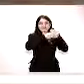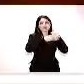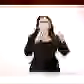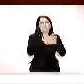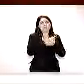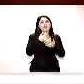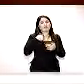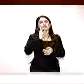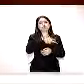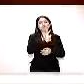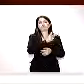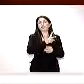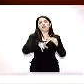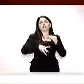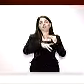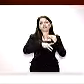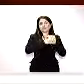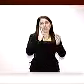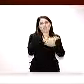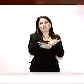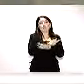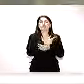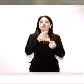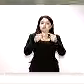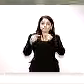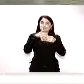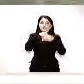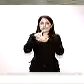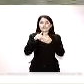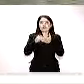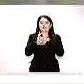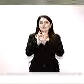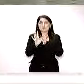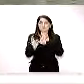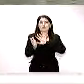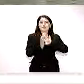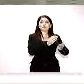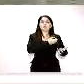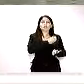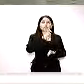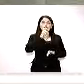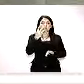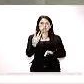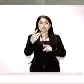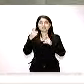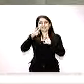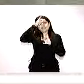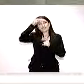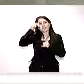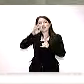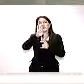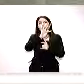voto que está em discussão em votação aprovado o item 53 a contratação de Tupan